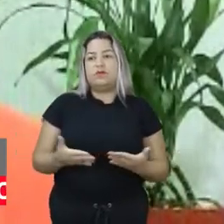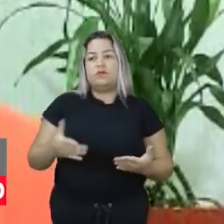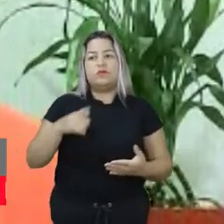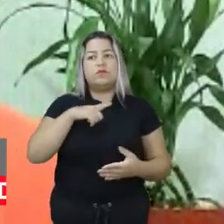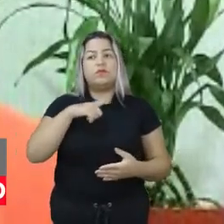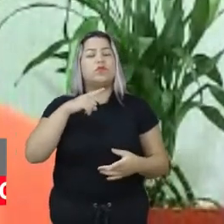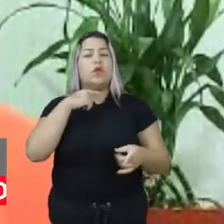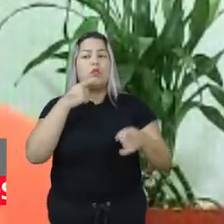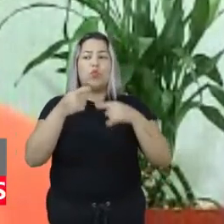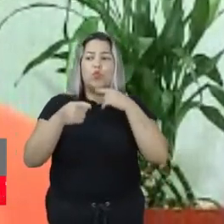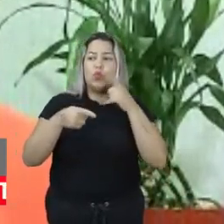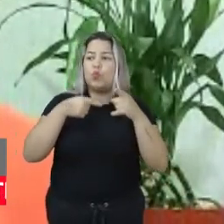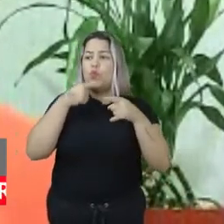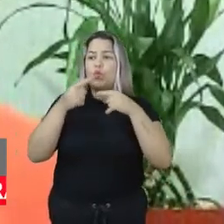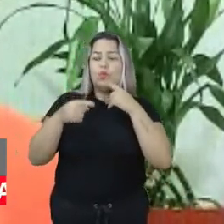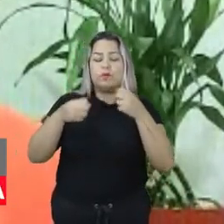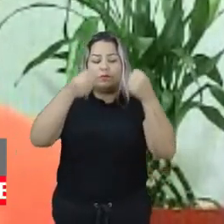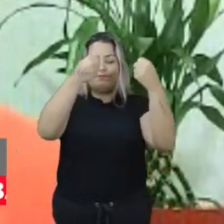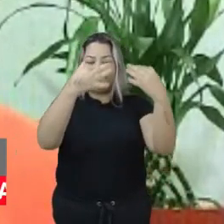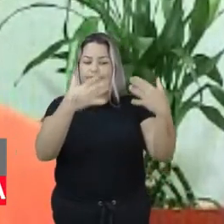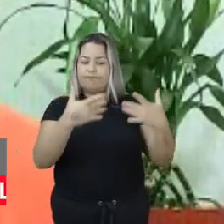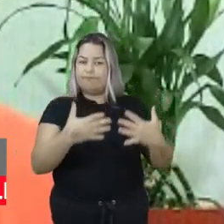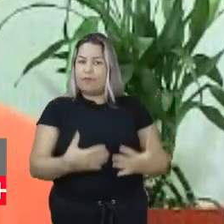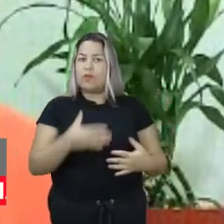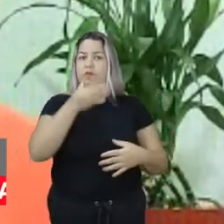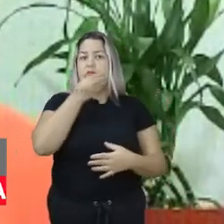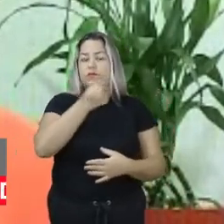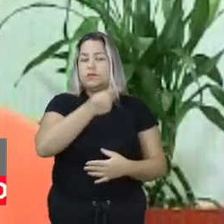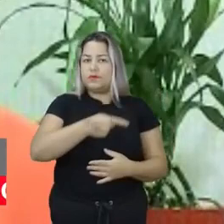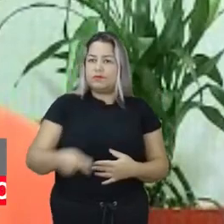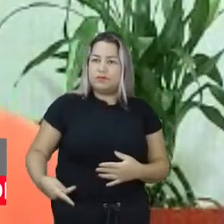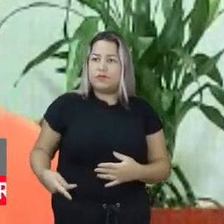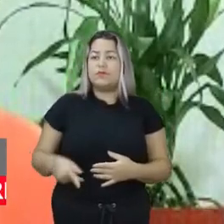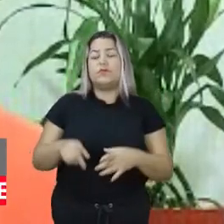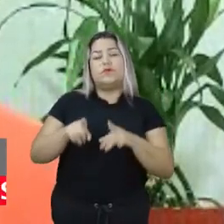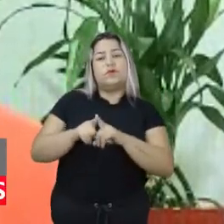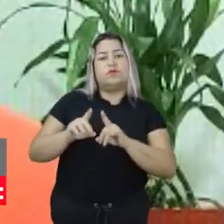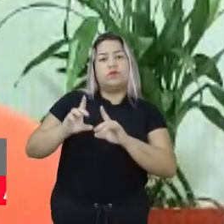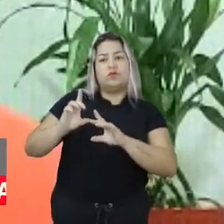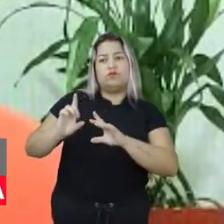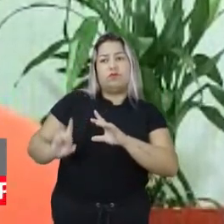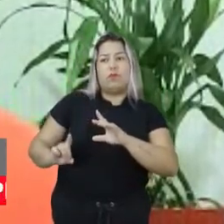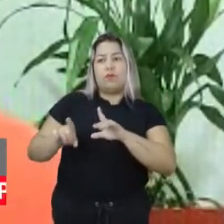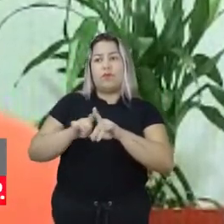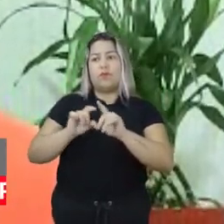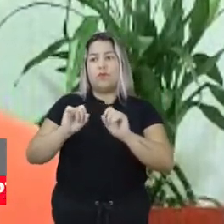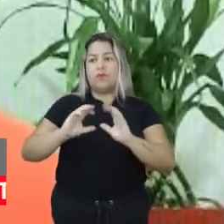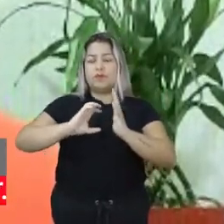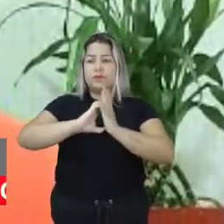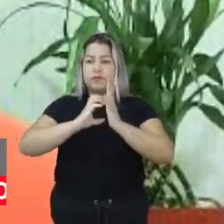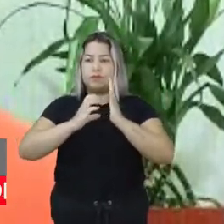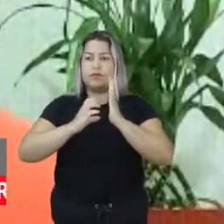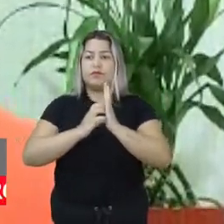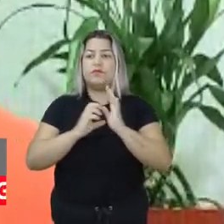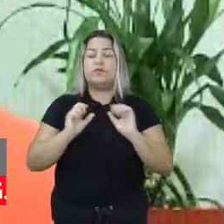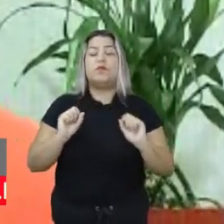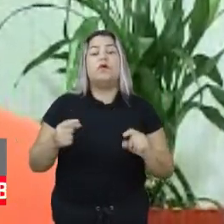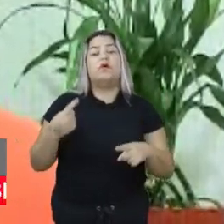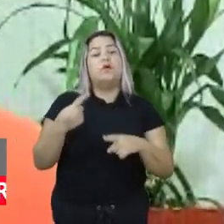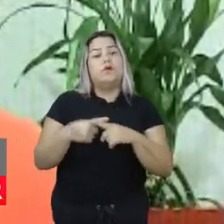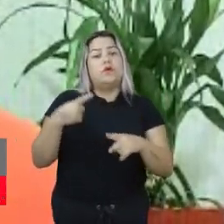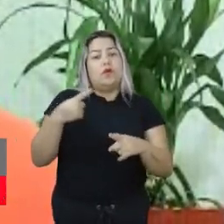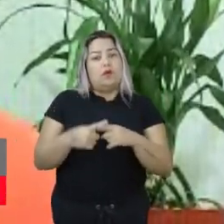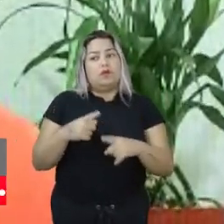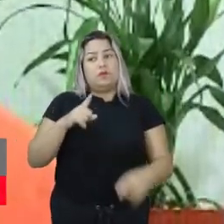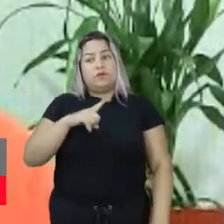dúvida para explicar para os nossos pré-candidatos, para os nossos presidentes, para os nossos dirigentes partidários, principalmente no tocante à federação, porque acaba